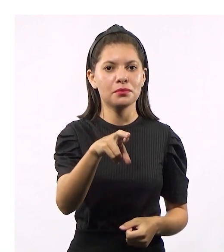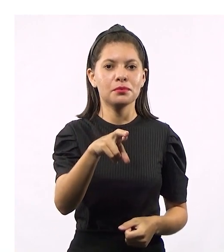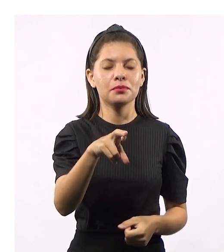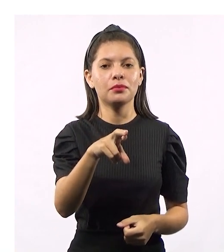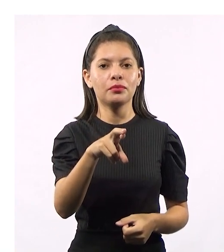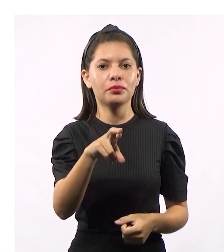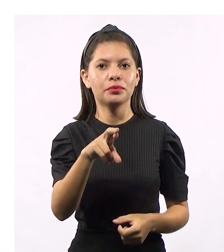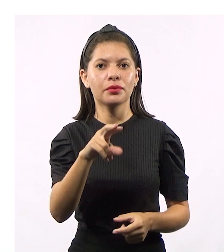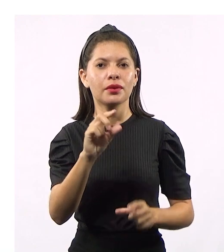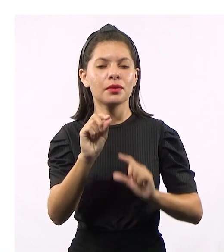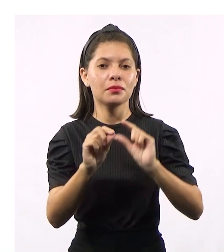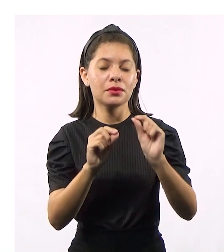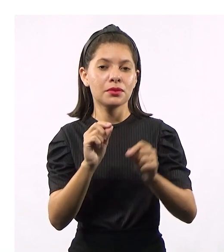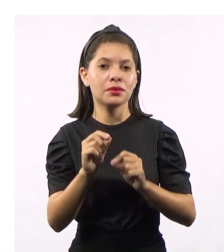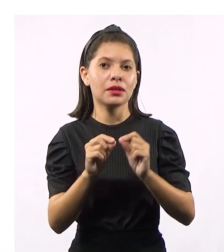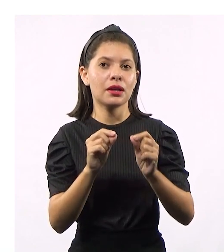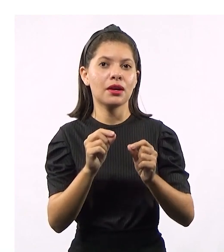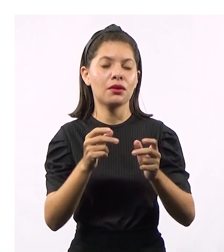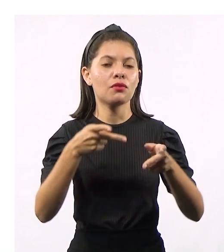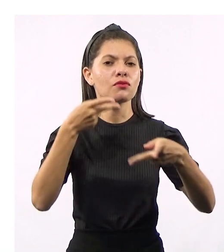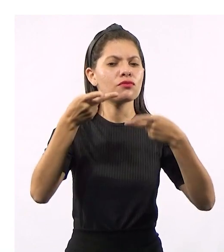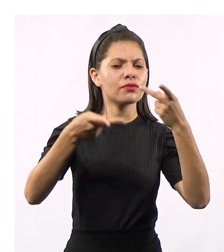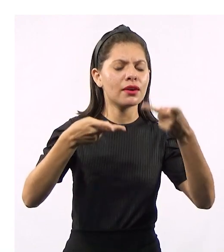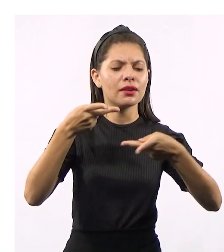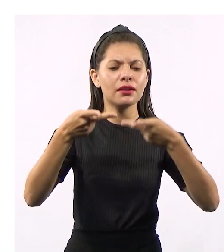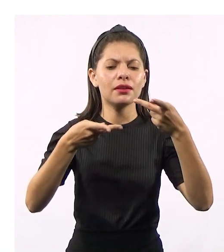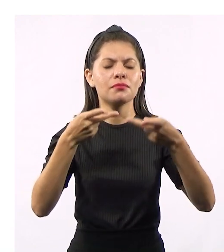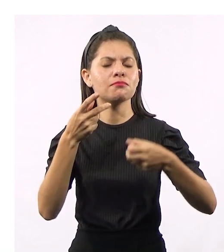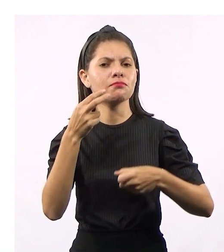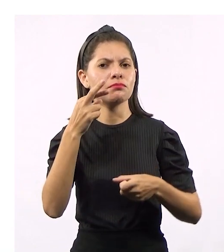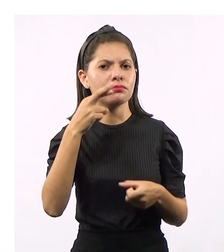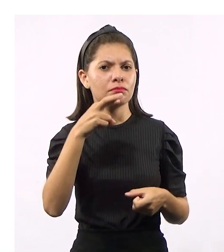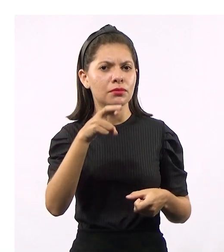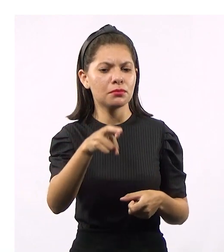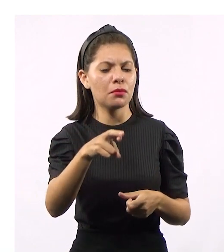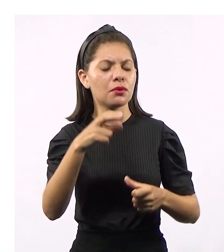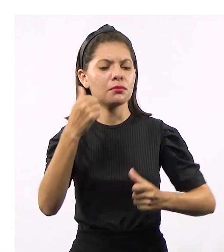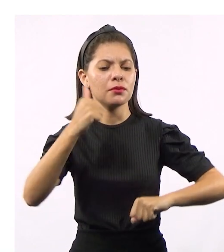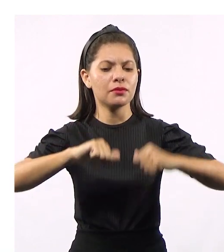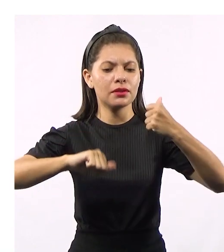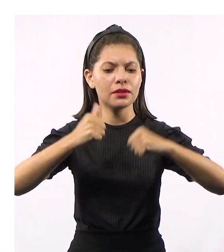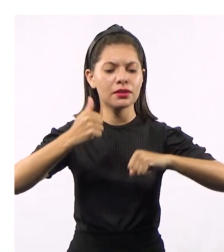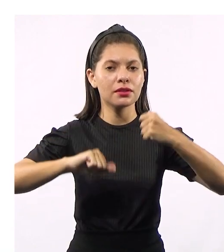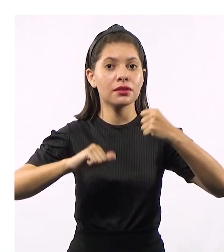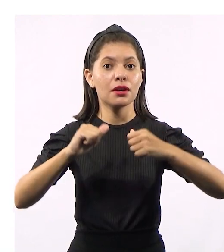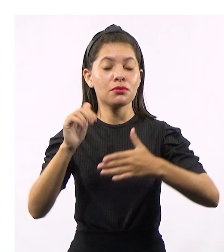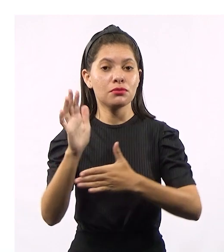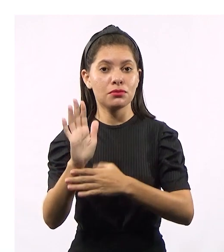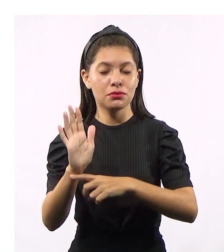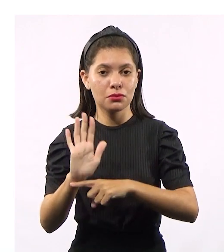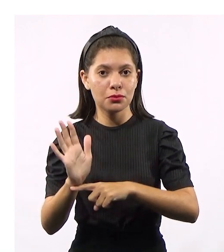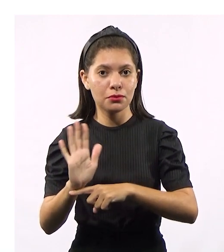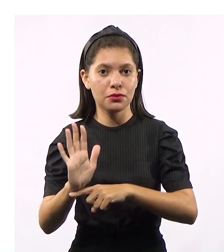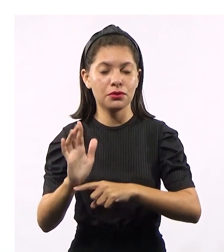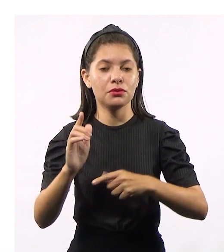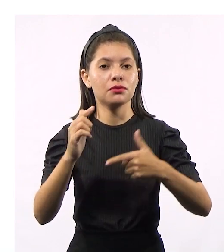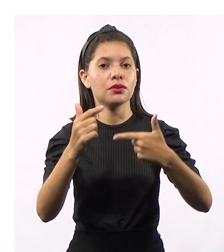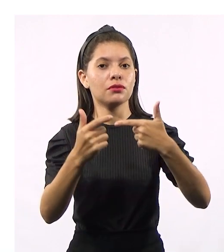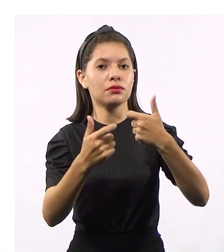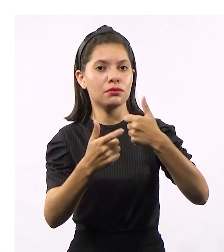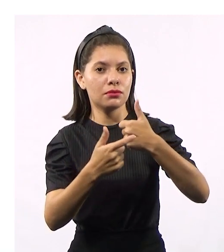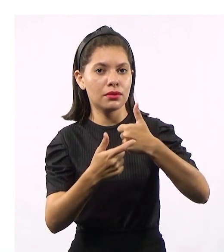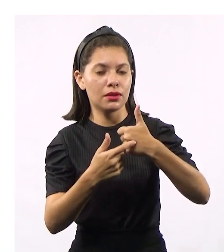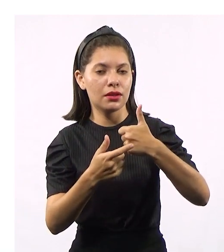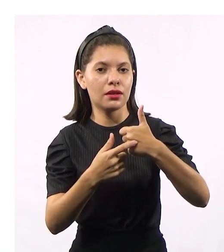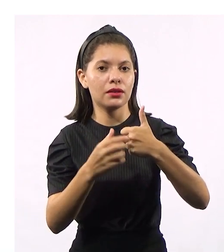manifestar a minha avaliação sobre o vídeo, eu vou ou dar um like ou discordar. Então não tem um meio termo.